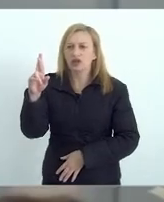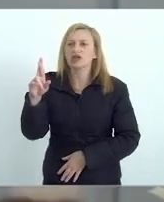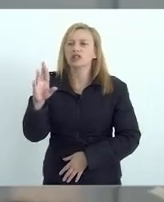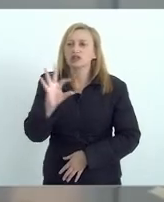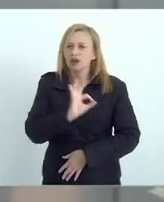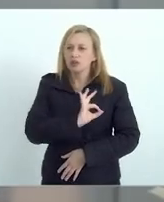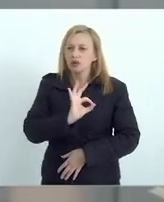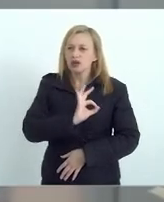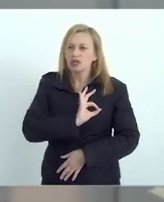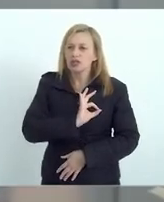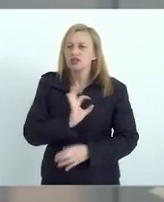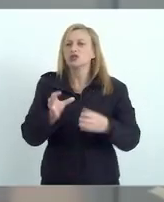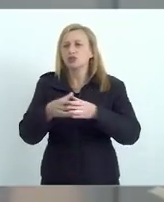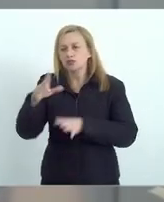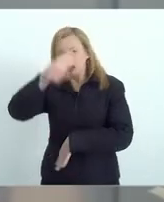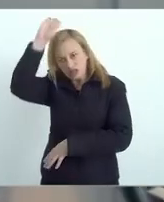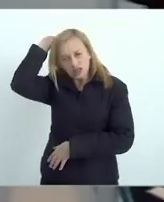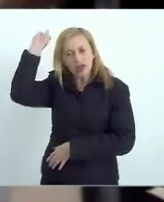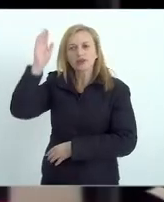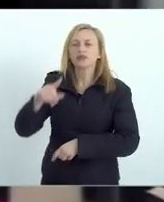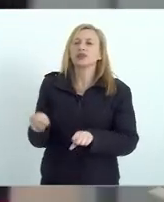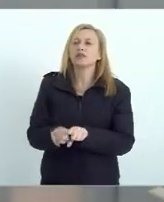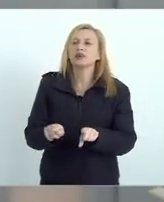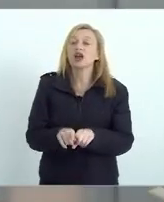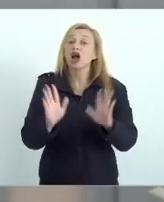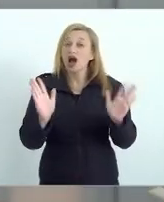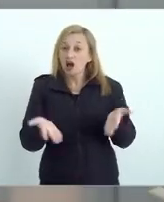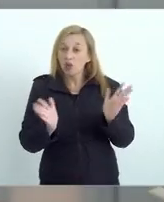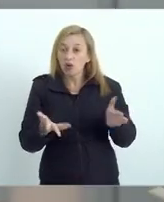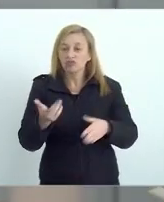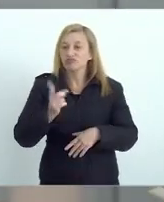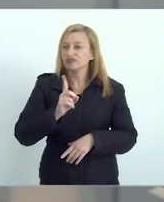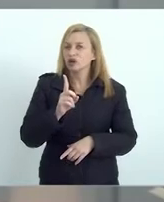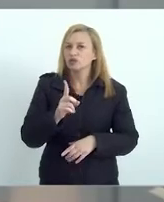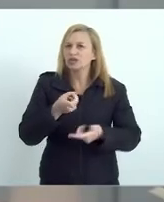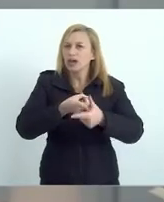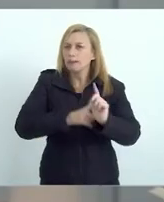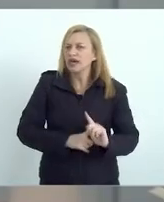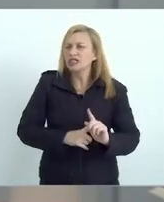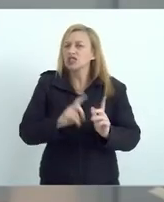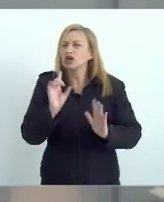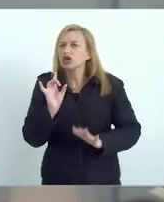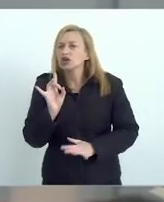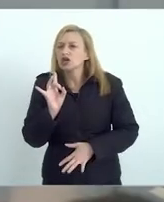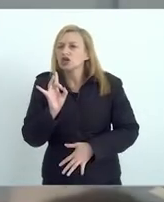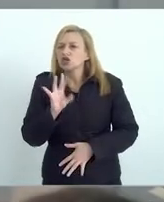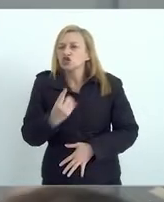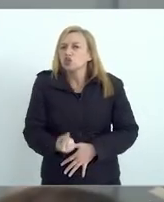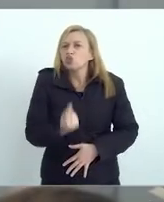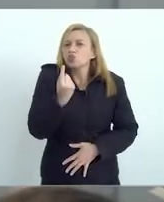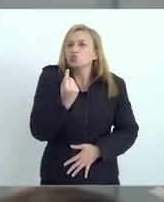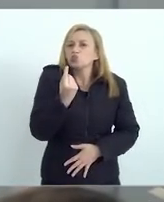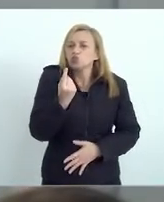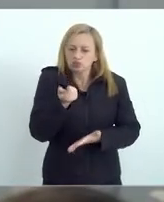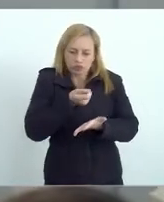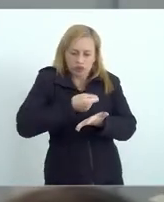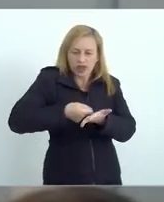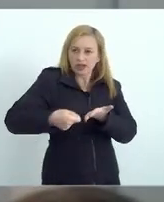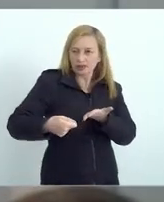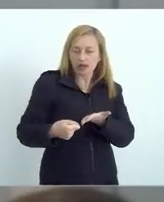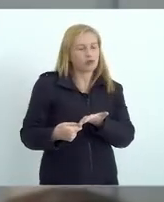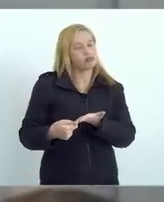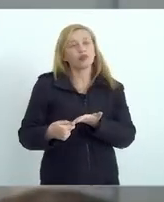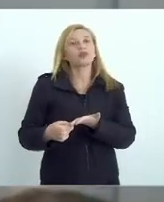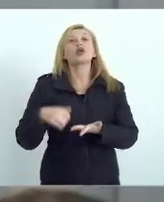e qualquer obstáculo concurso público agora é evidente que isso não depende exclusivamente de uma canetada é